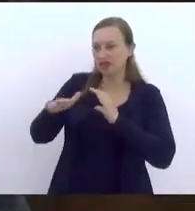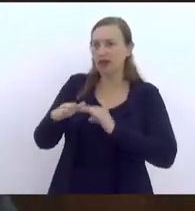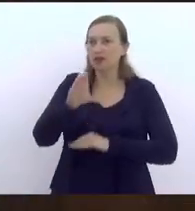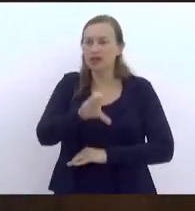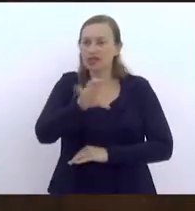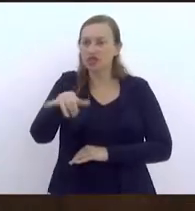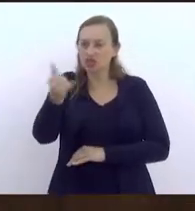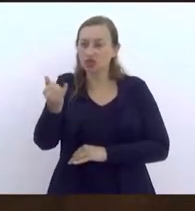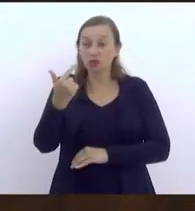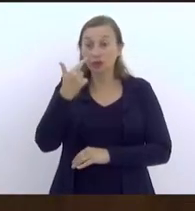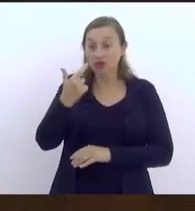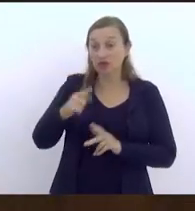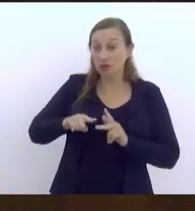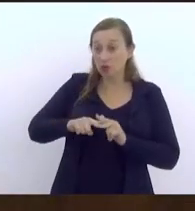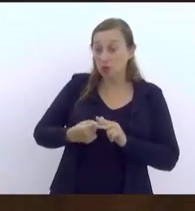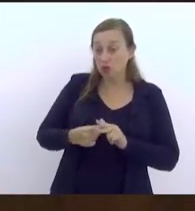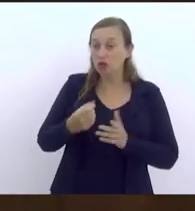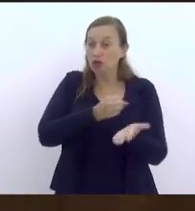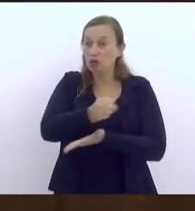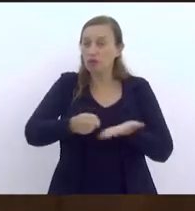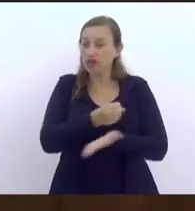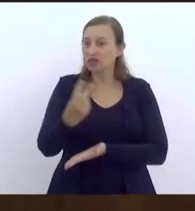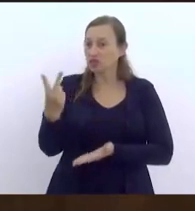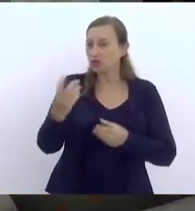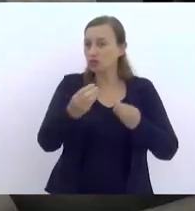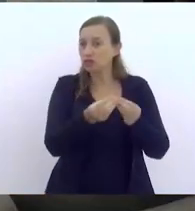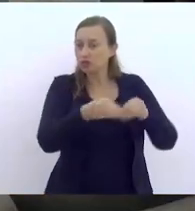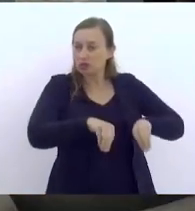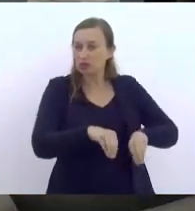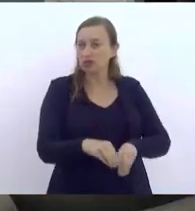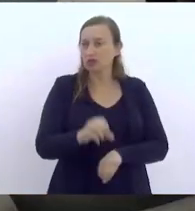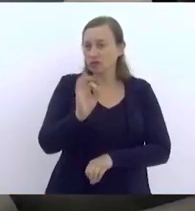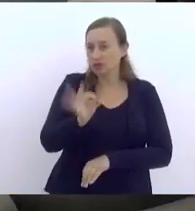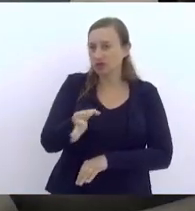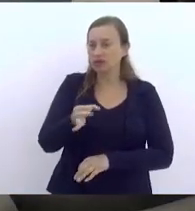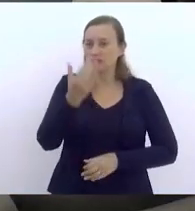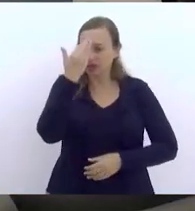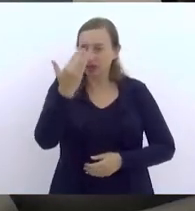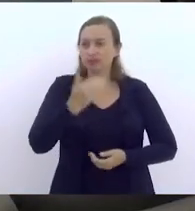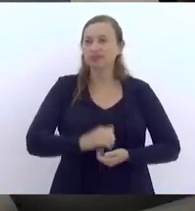gente refaz o parecer com base nessas duas prejudicabilidades. Correto. Obrigado.